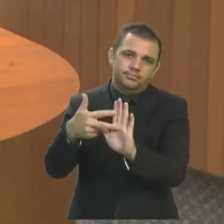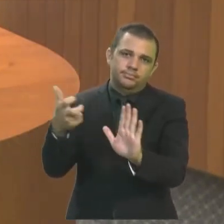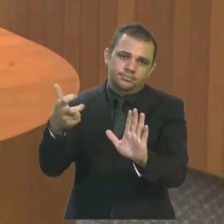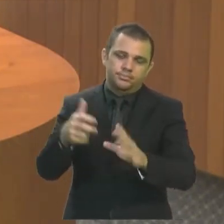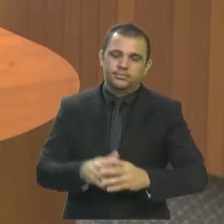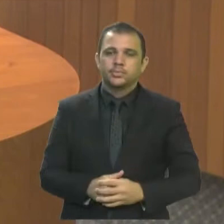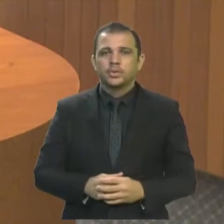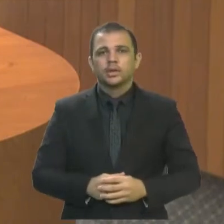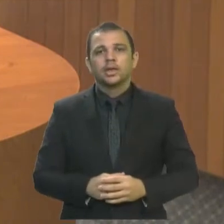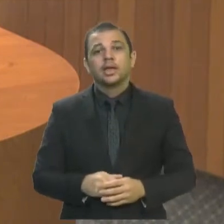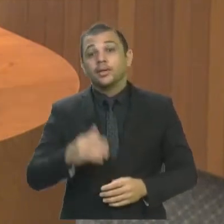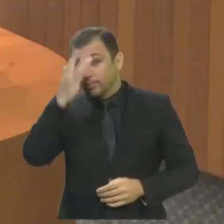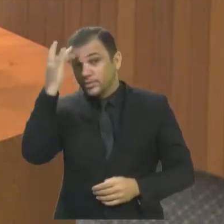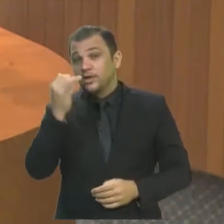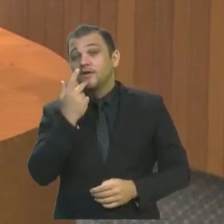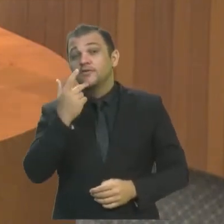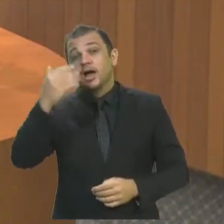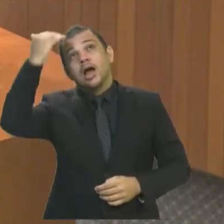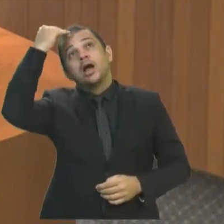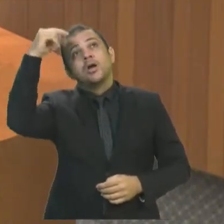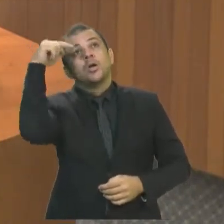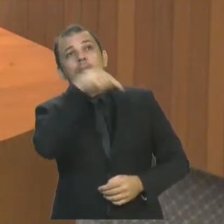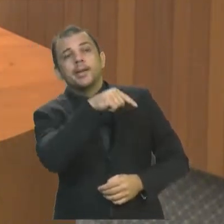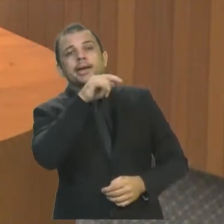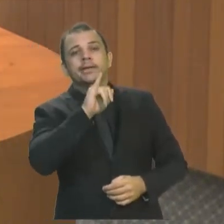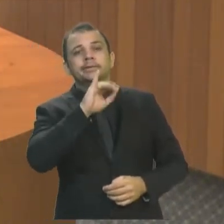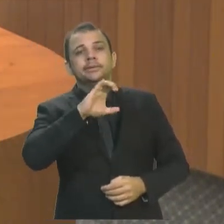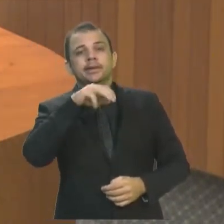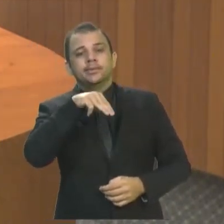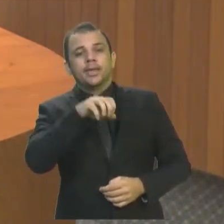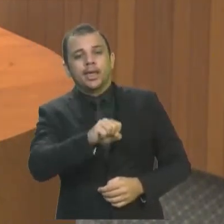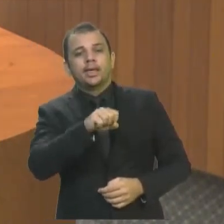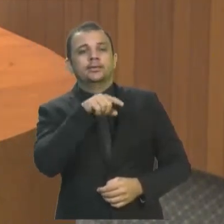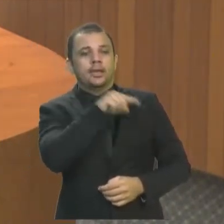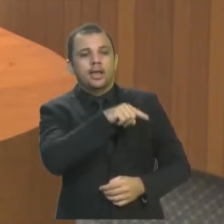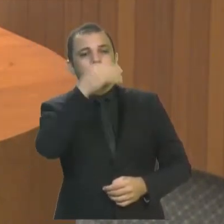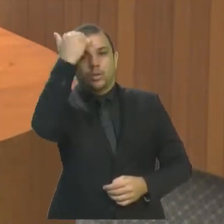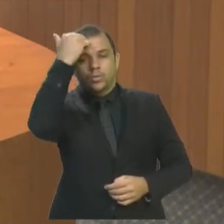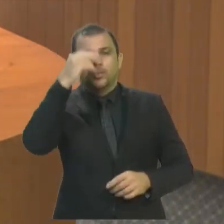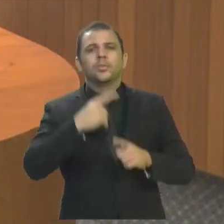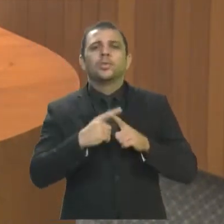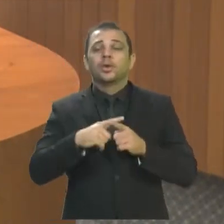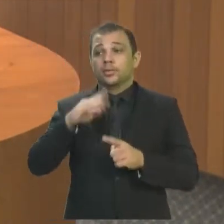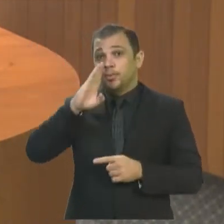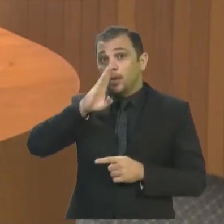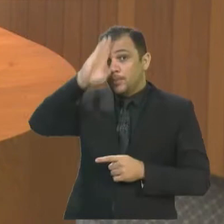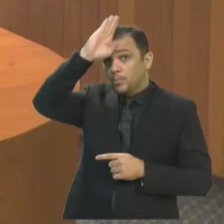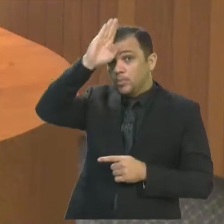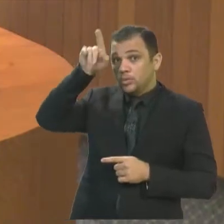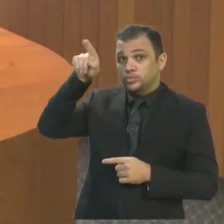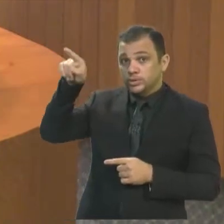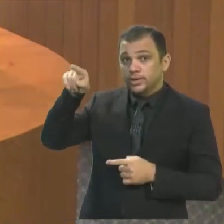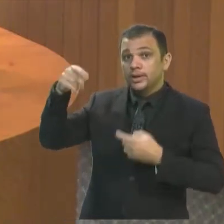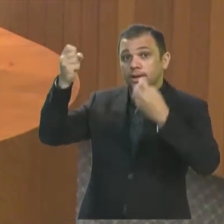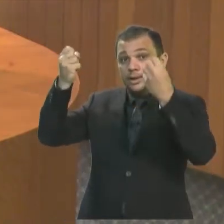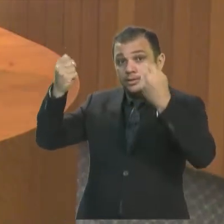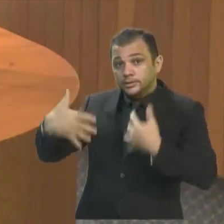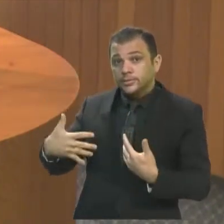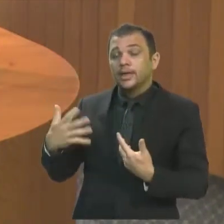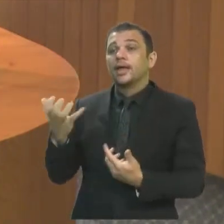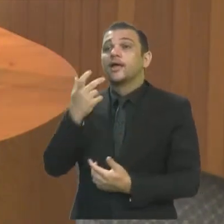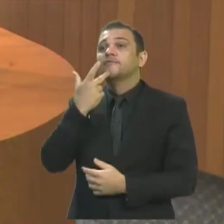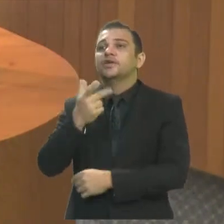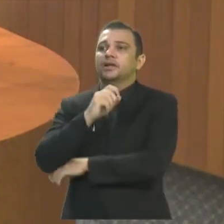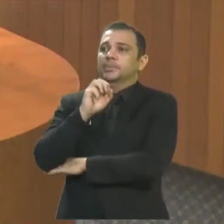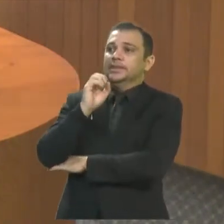o ICMS. Por quê? Porque o Bolsonaro lá em cima, ele quer criar uma narrativa de que ele zerando o